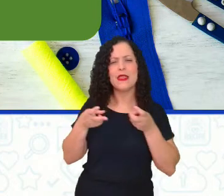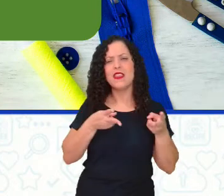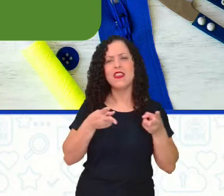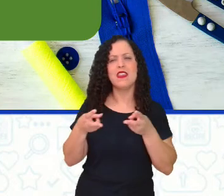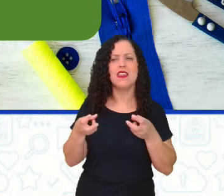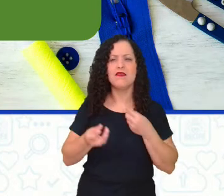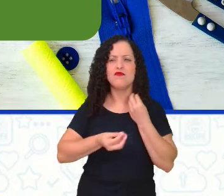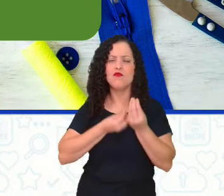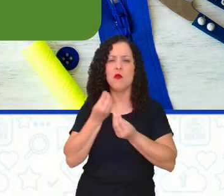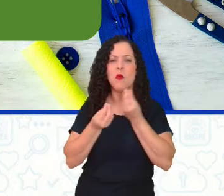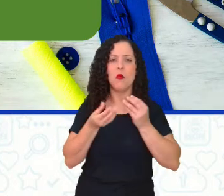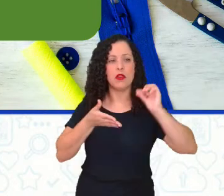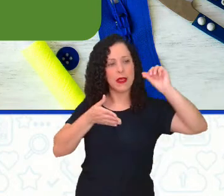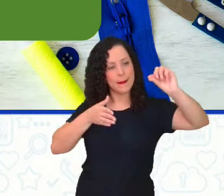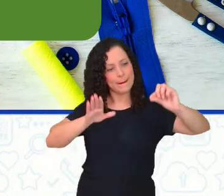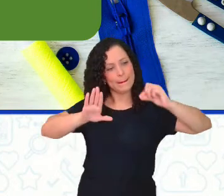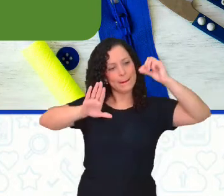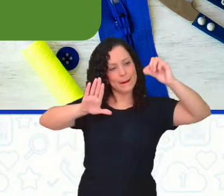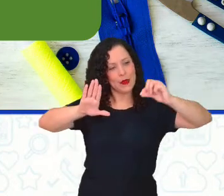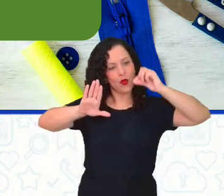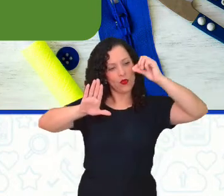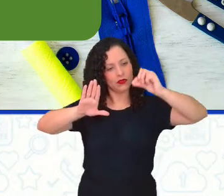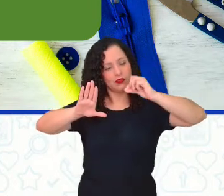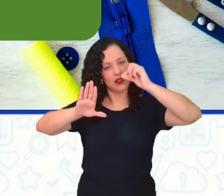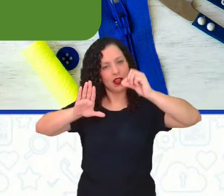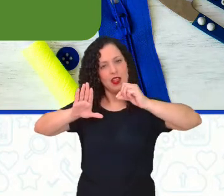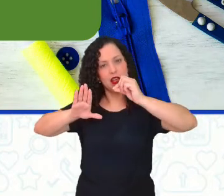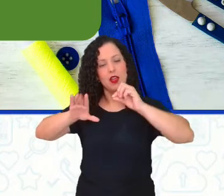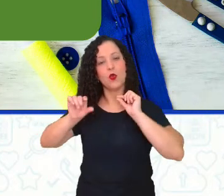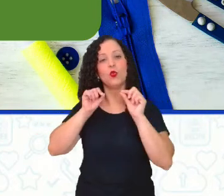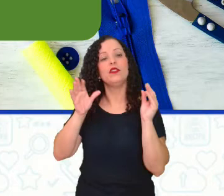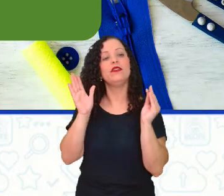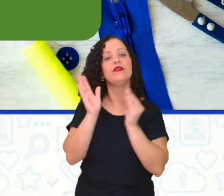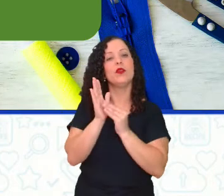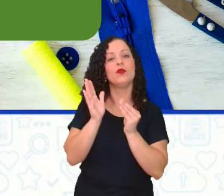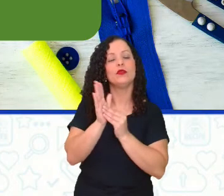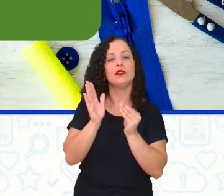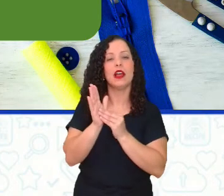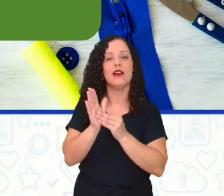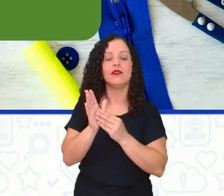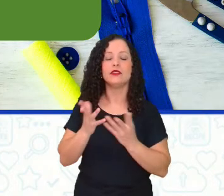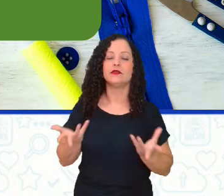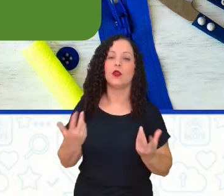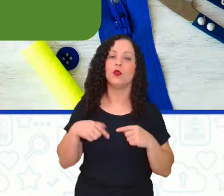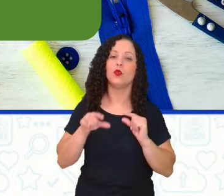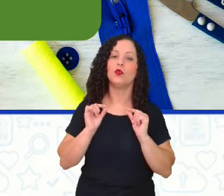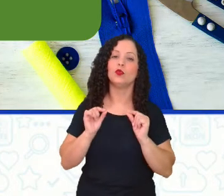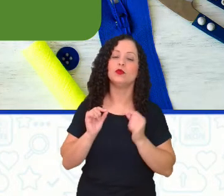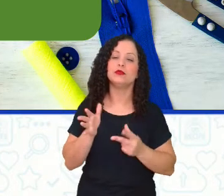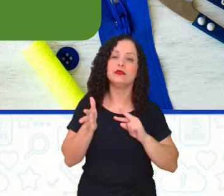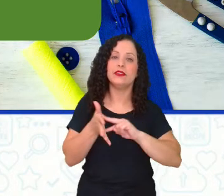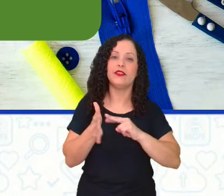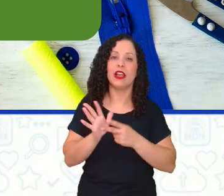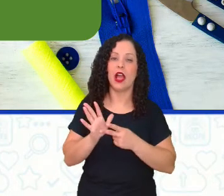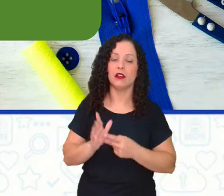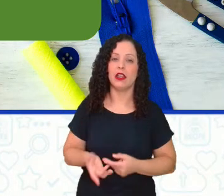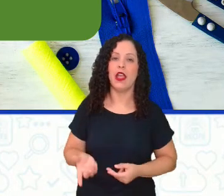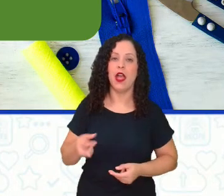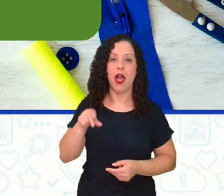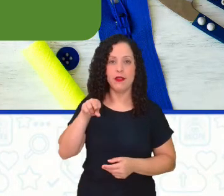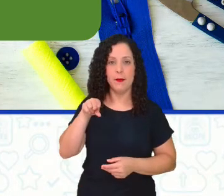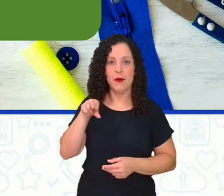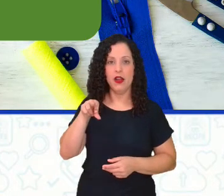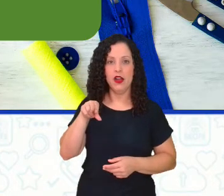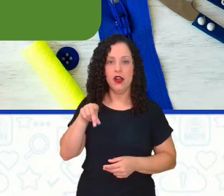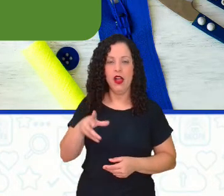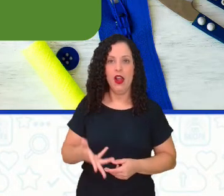pela irmã e começa a abordar as partes vazias, também na esperança. No fundo, a irmã mais velha ela não tinha a esperança de se juntar à